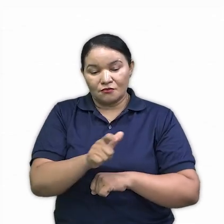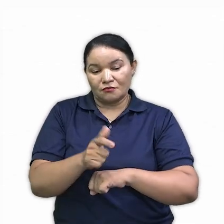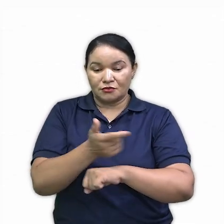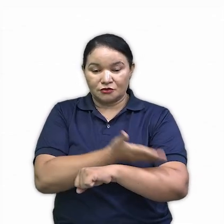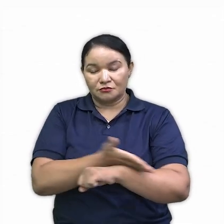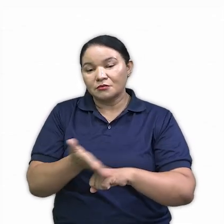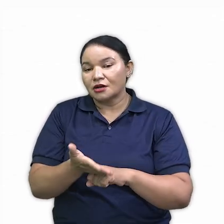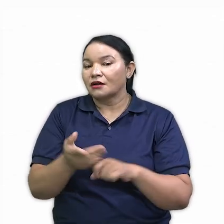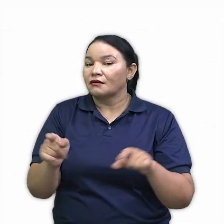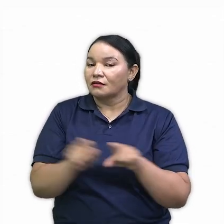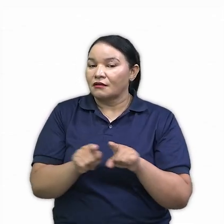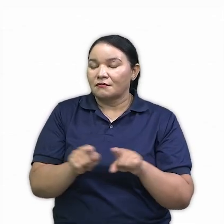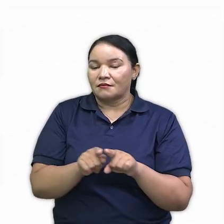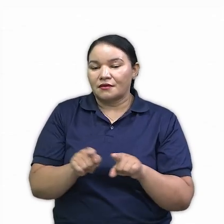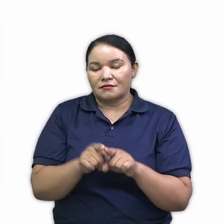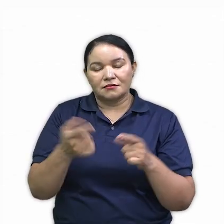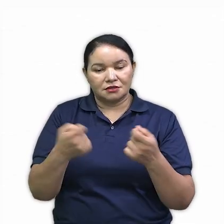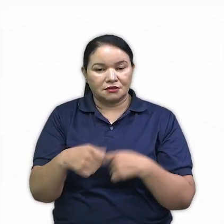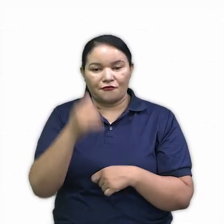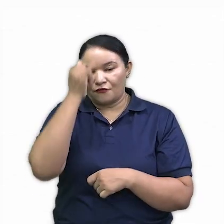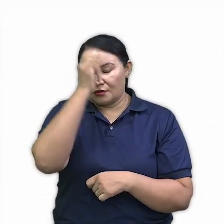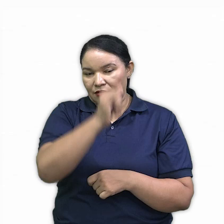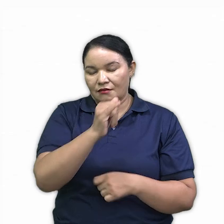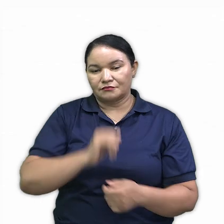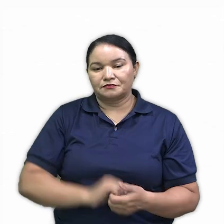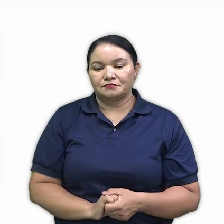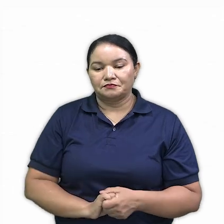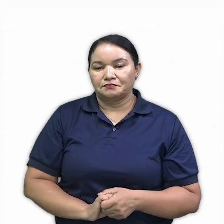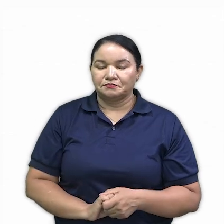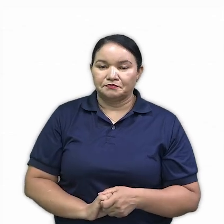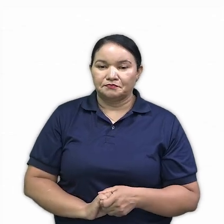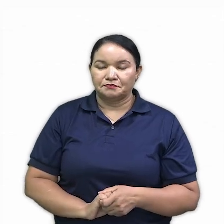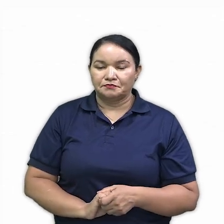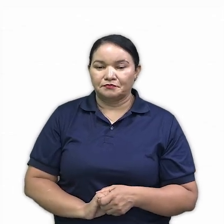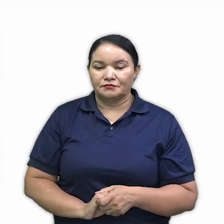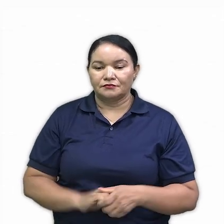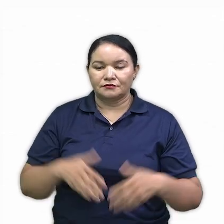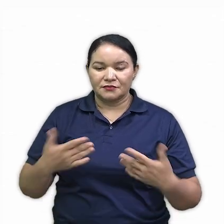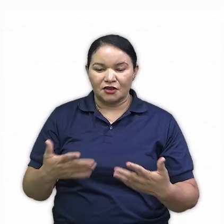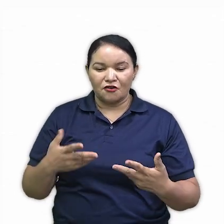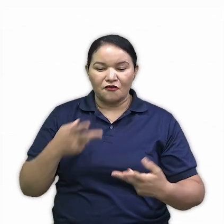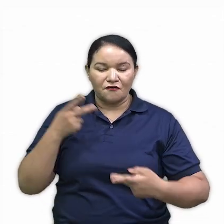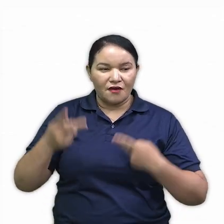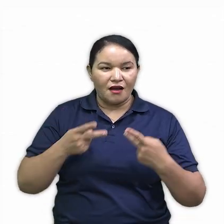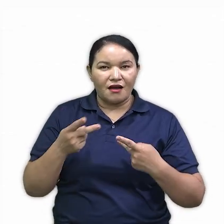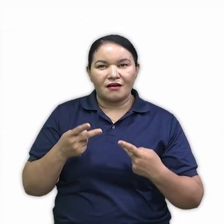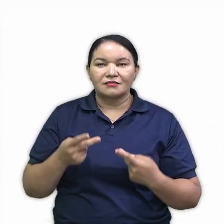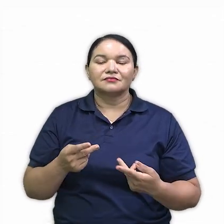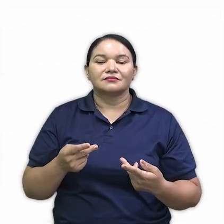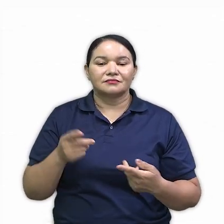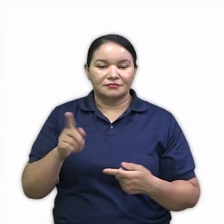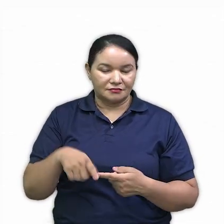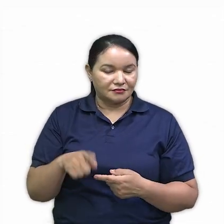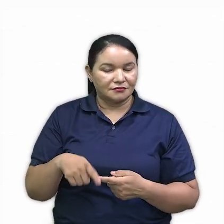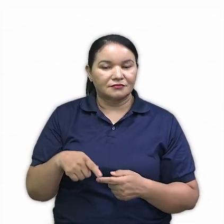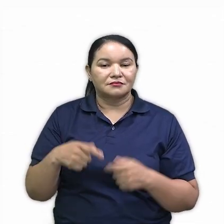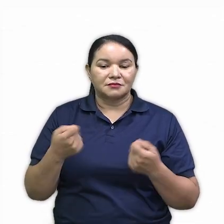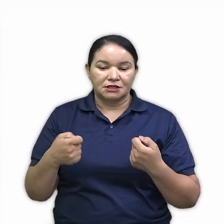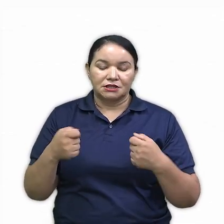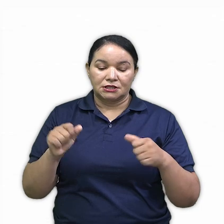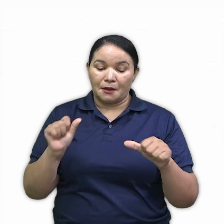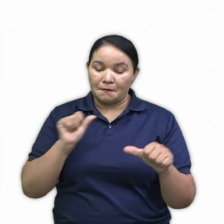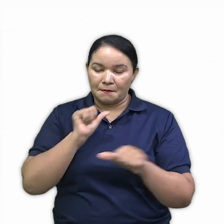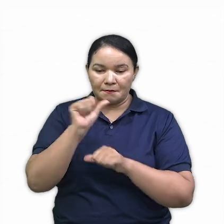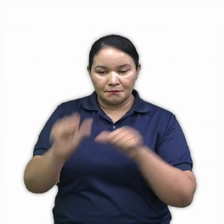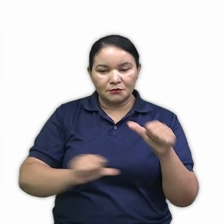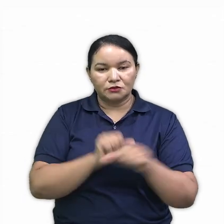aqui de quem luta, de quem é antirracista, né? Então, quando você diz, mas ele é branco, ele não pode entender nossas lutas, você